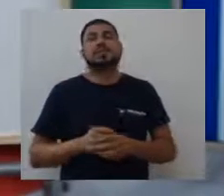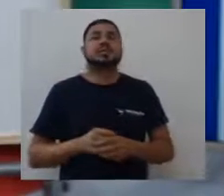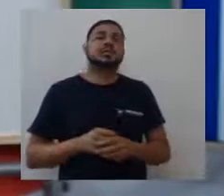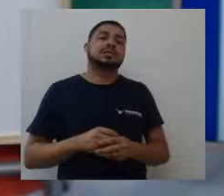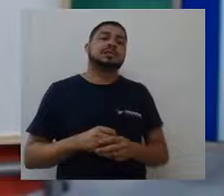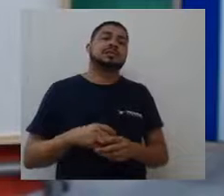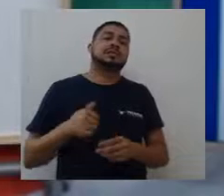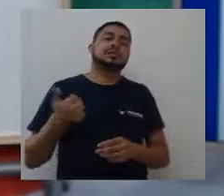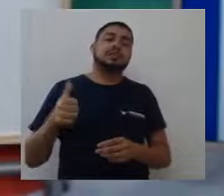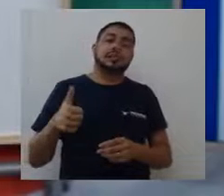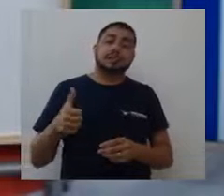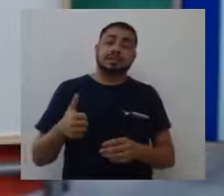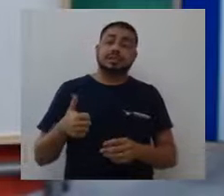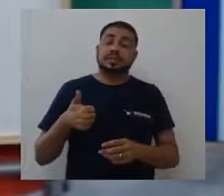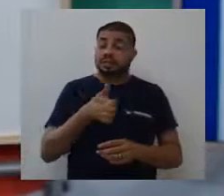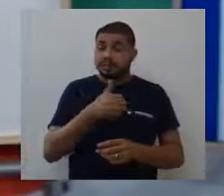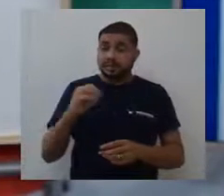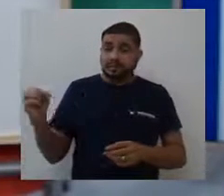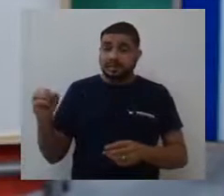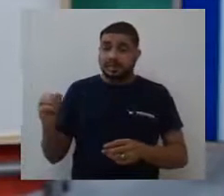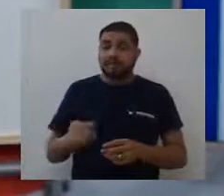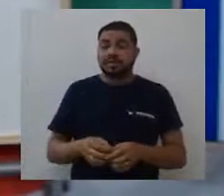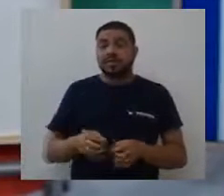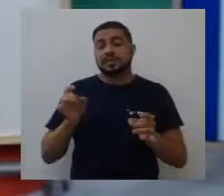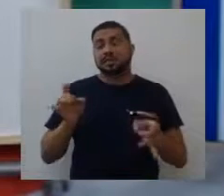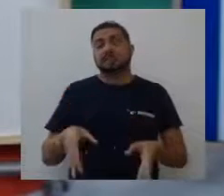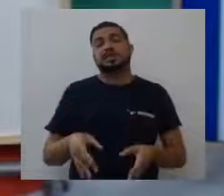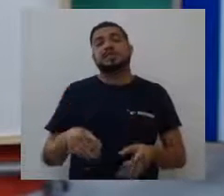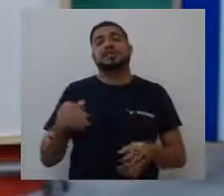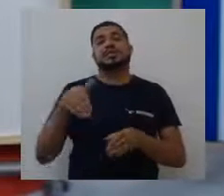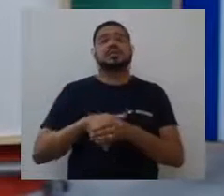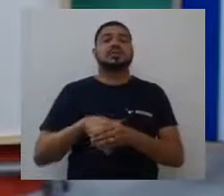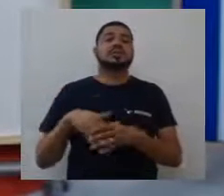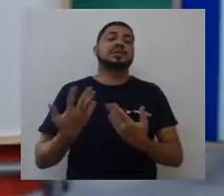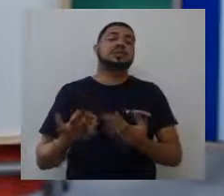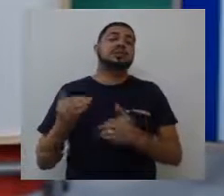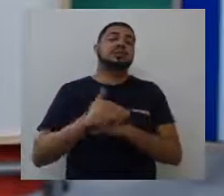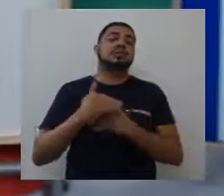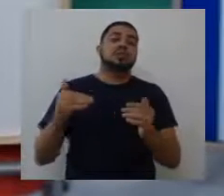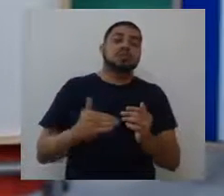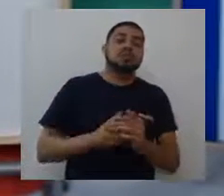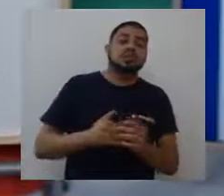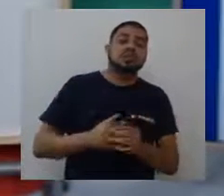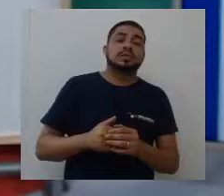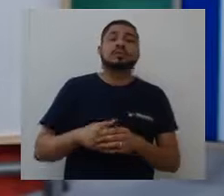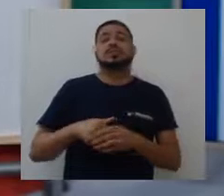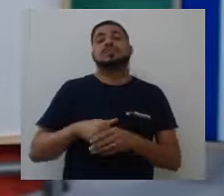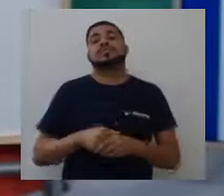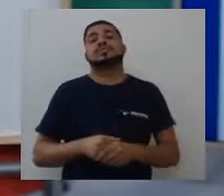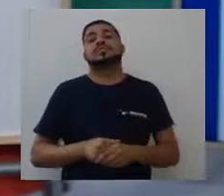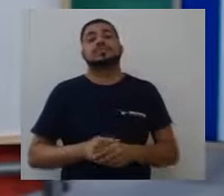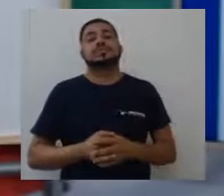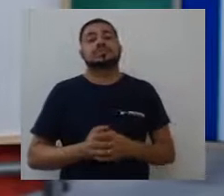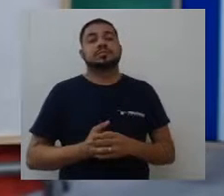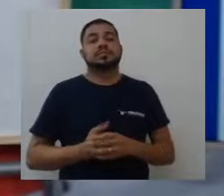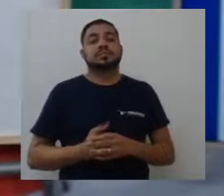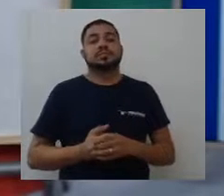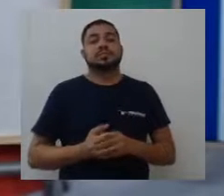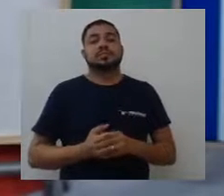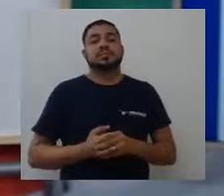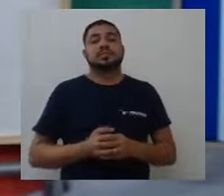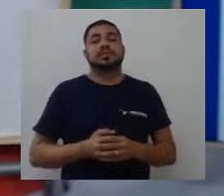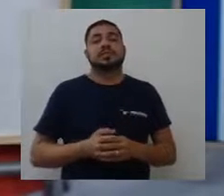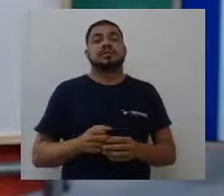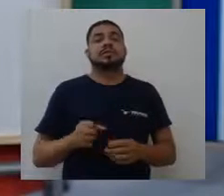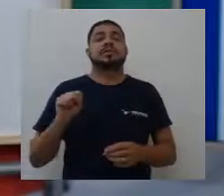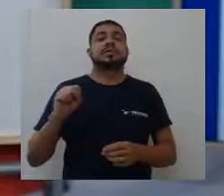dos 100 que deixaram de votar. Então, o total de votos válidos foi